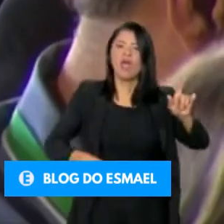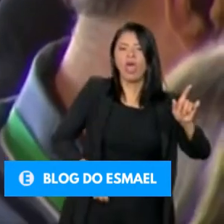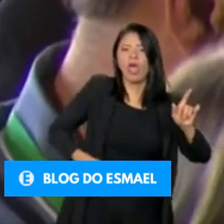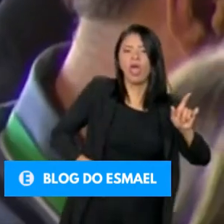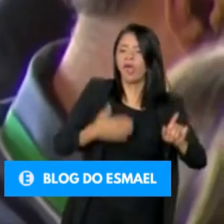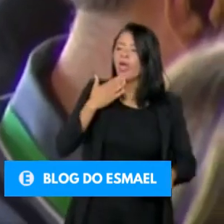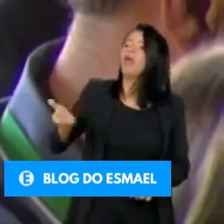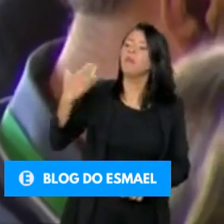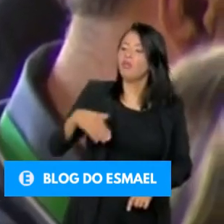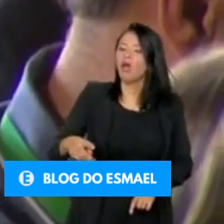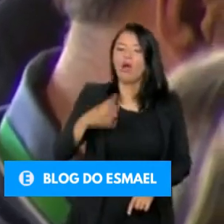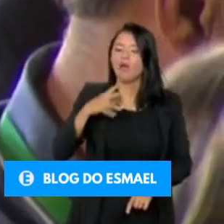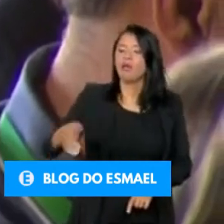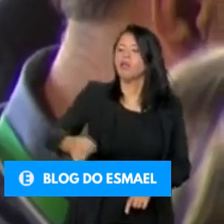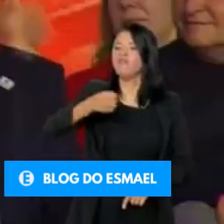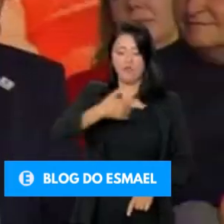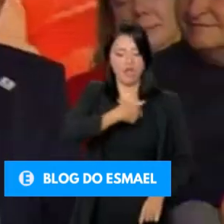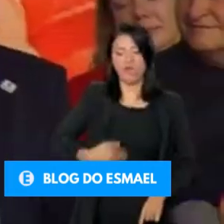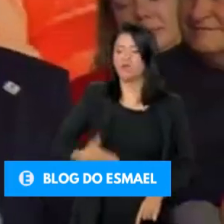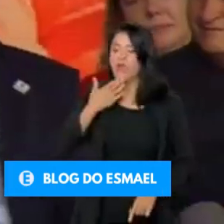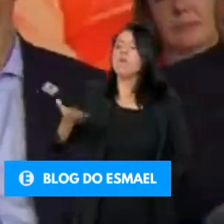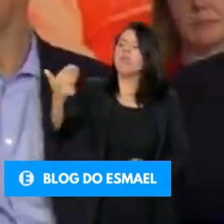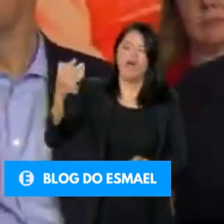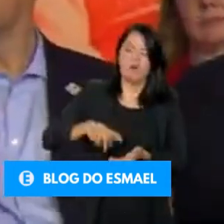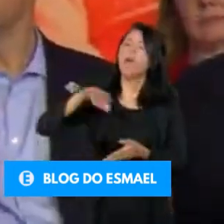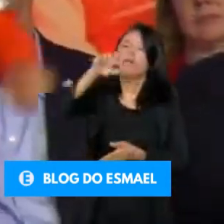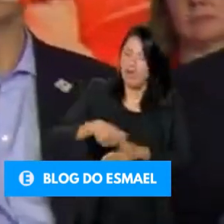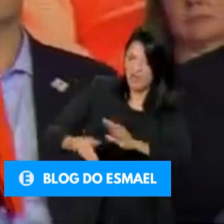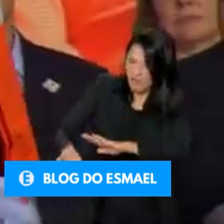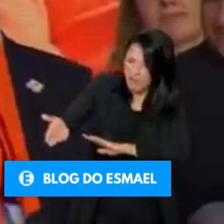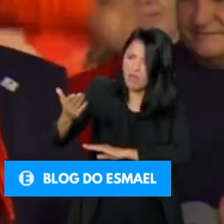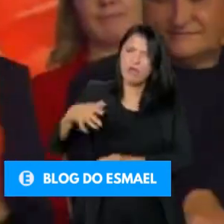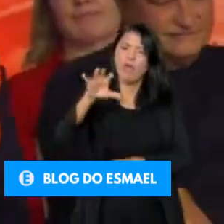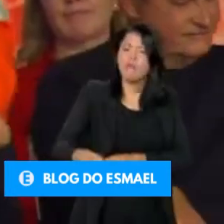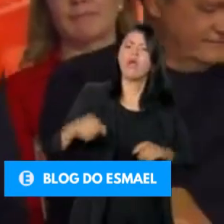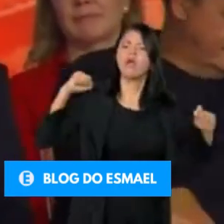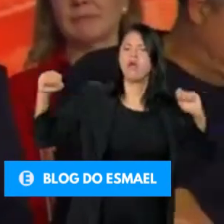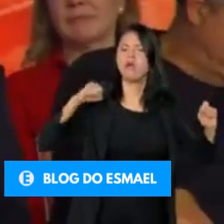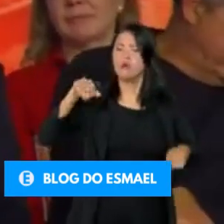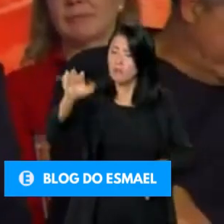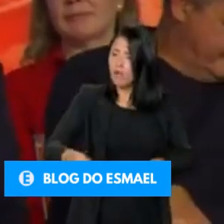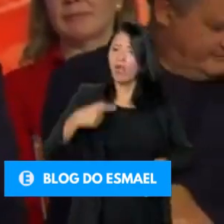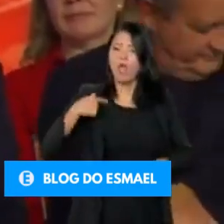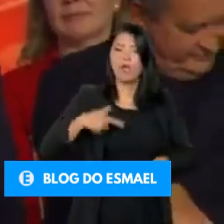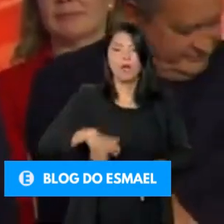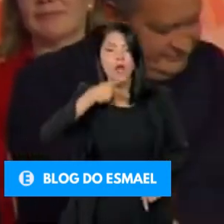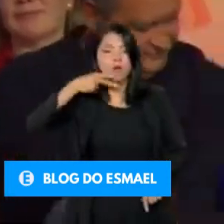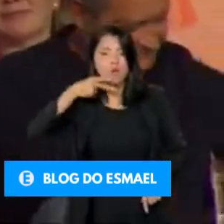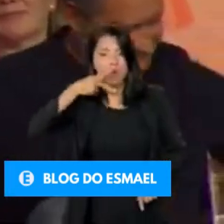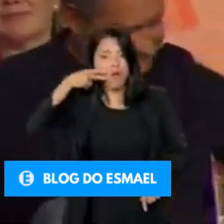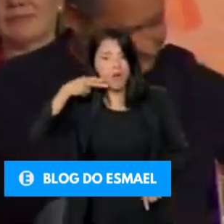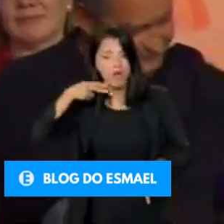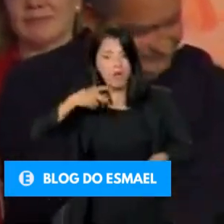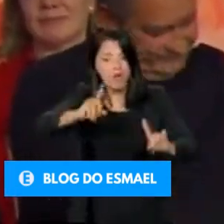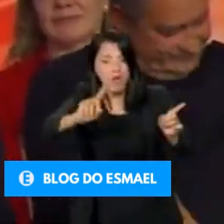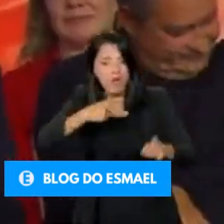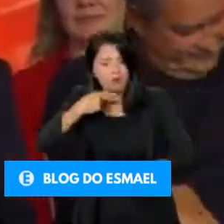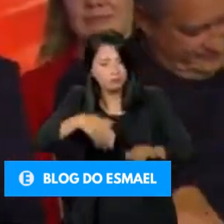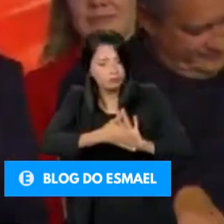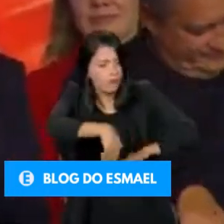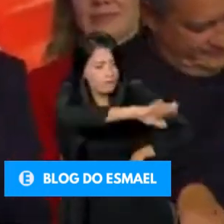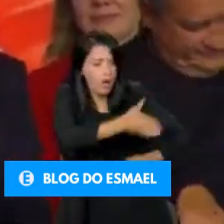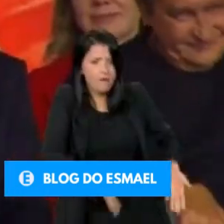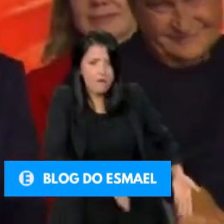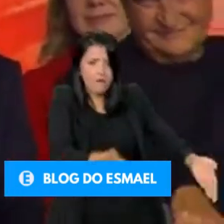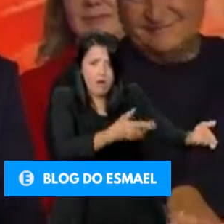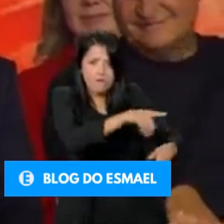pedindo, me dá uma cerveja, me dá não sei das contas, pega tal coisa para mim, pega minha toalha, pega minha cueca. Não, ele que vai pegar,